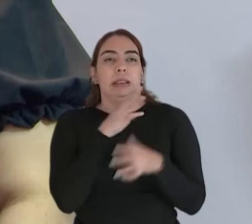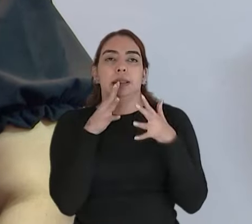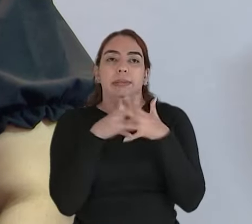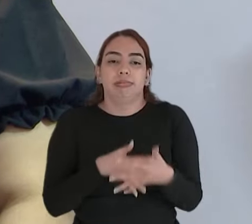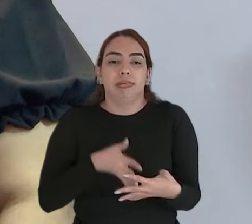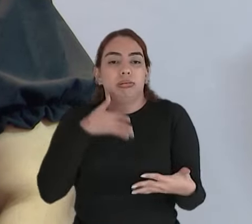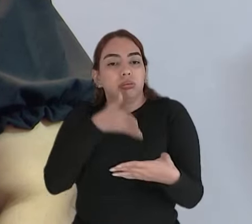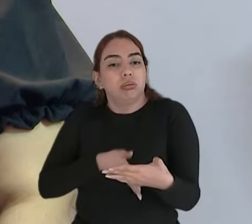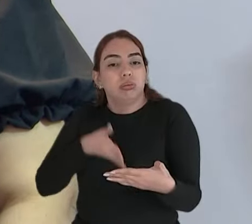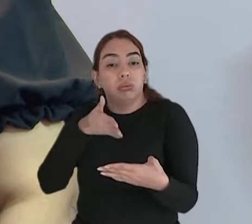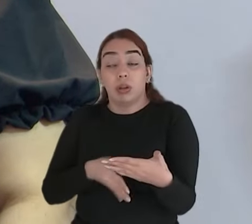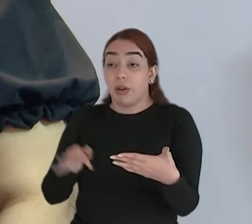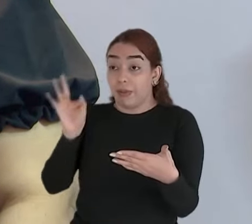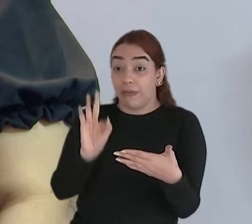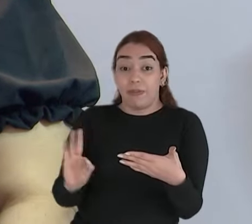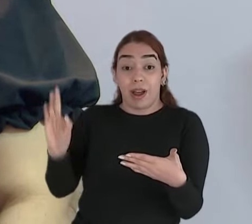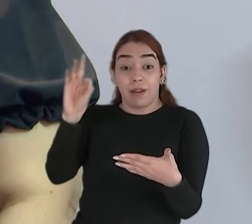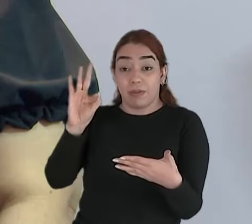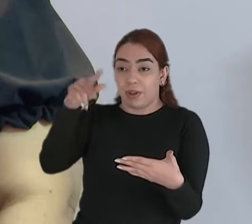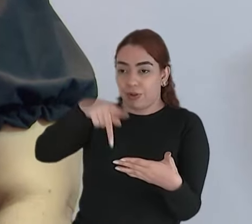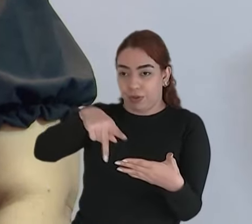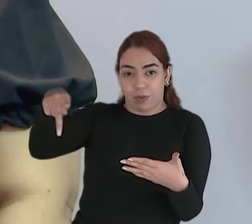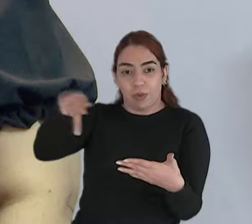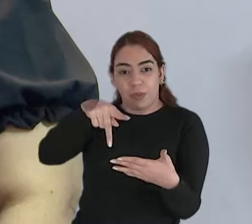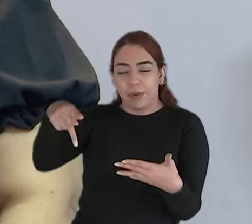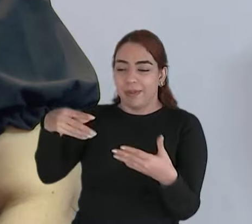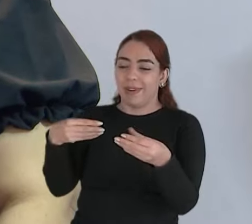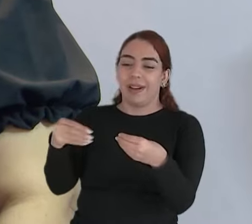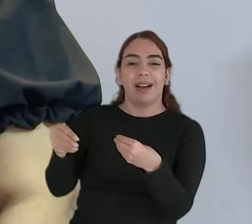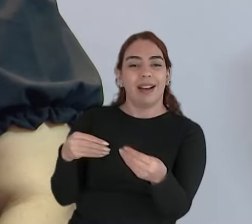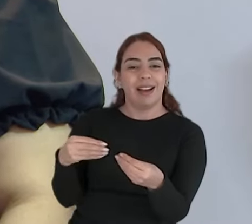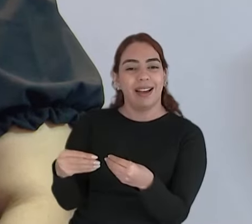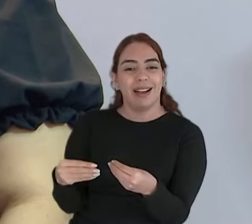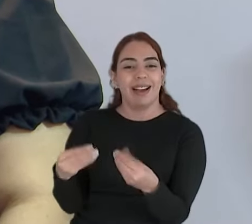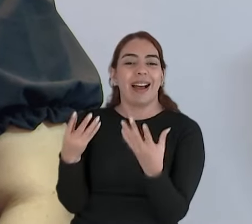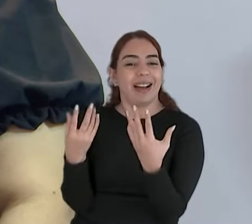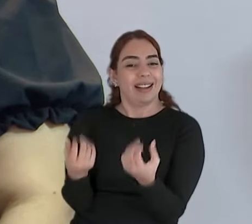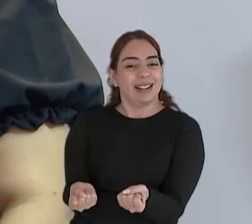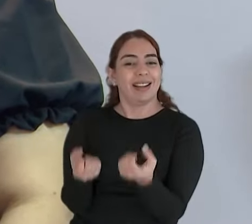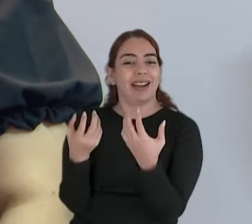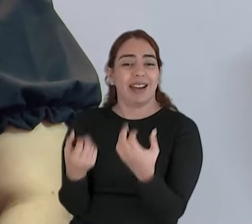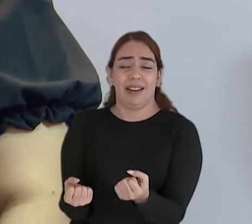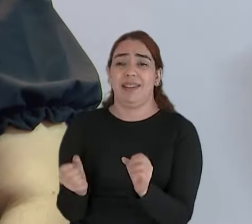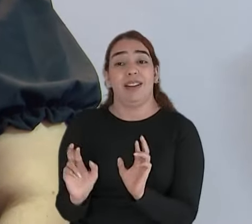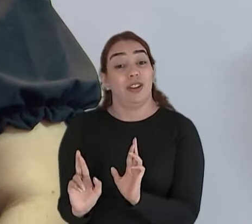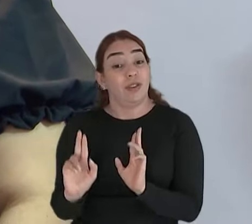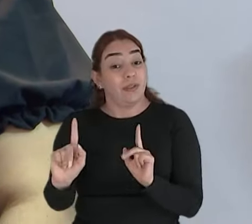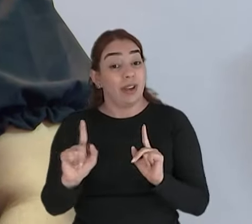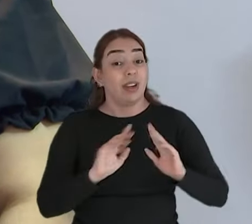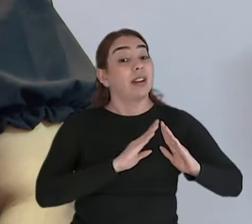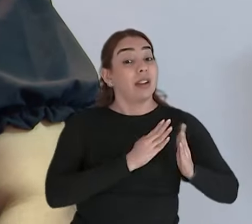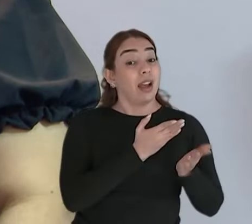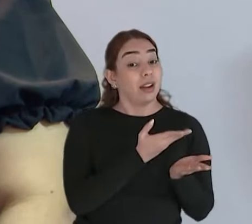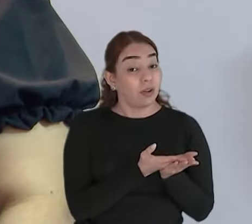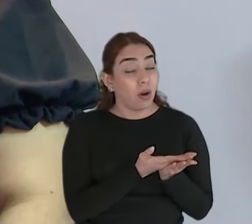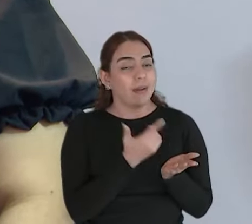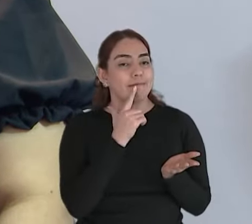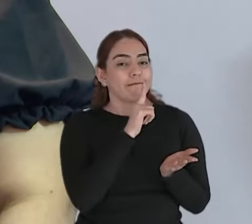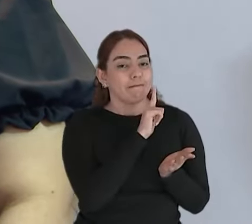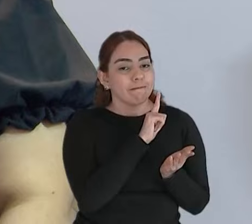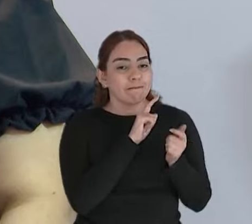você chega na faculdade, você não tem professores tão flexíveis enquanto você tem no ensino médio. Então, eu tive que